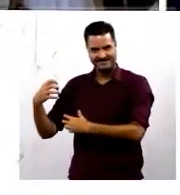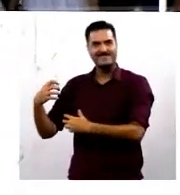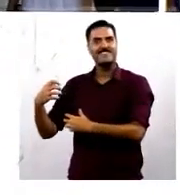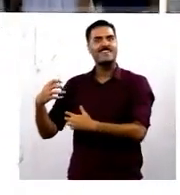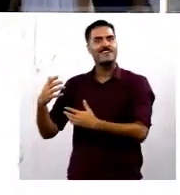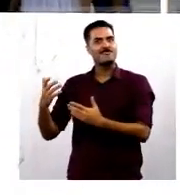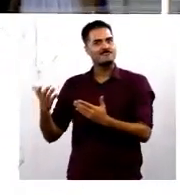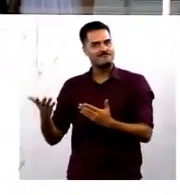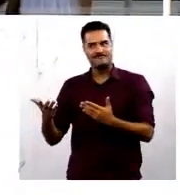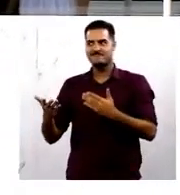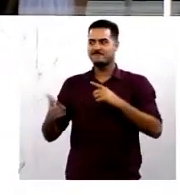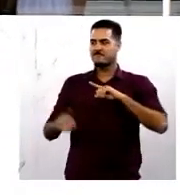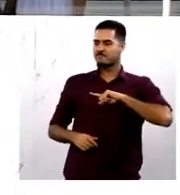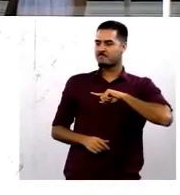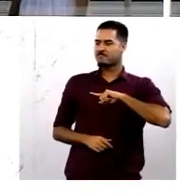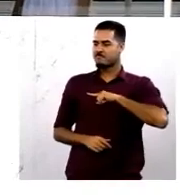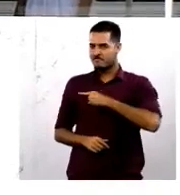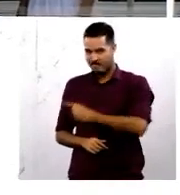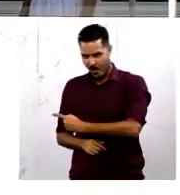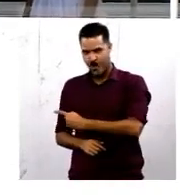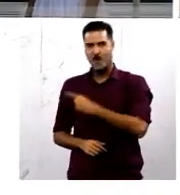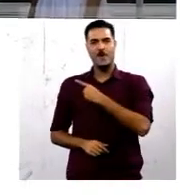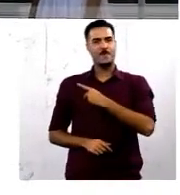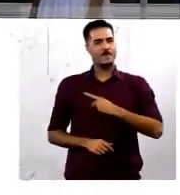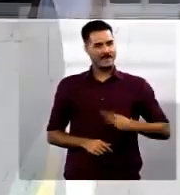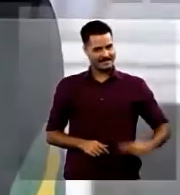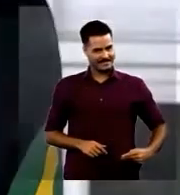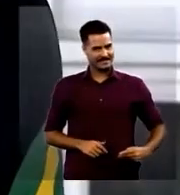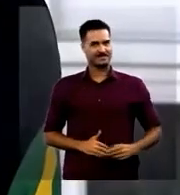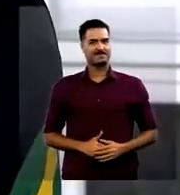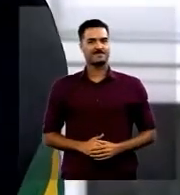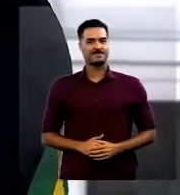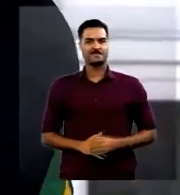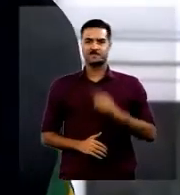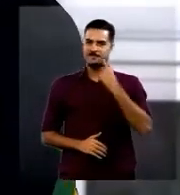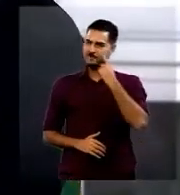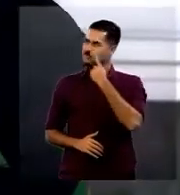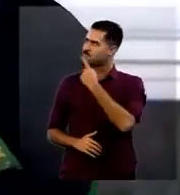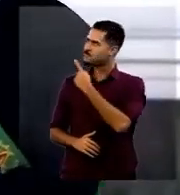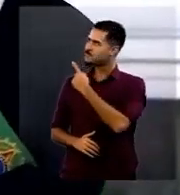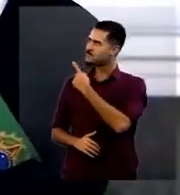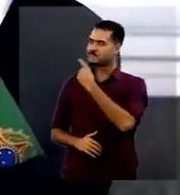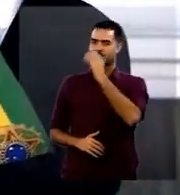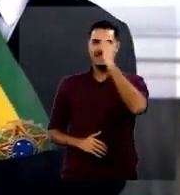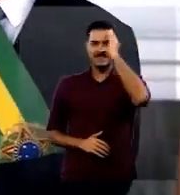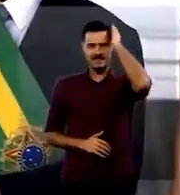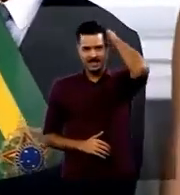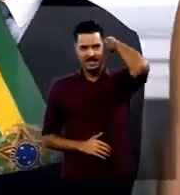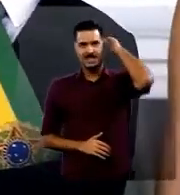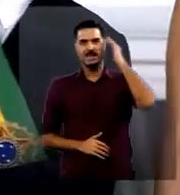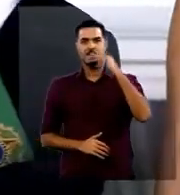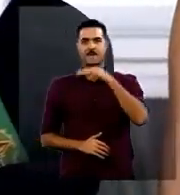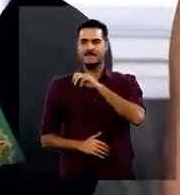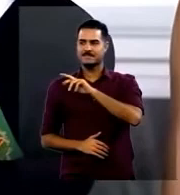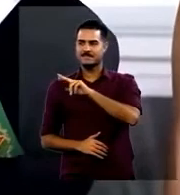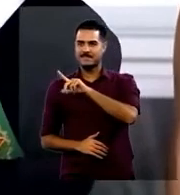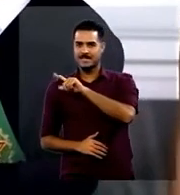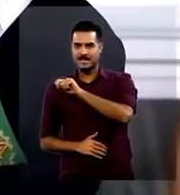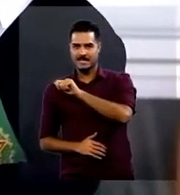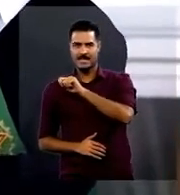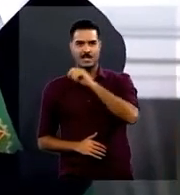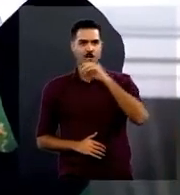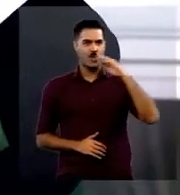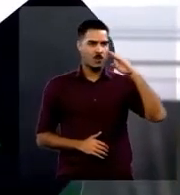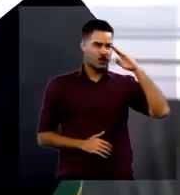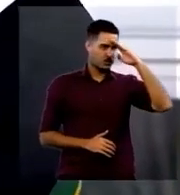República. Exatamente. Ali, Michel Temer com Marcela Bolsonaro e